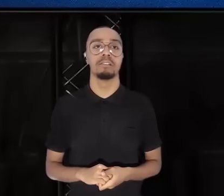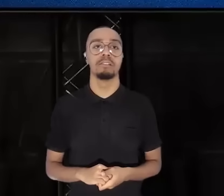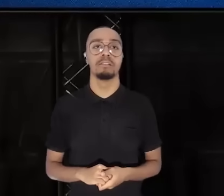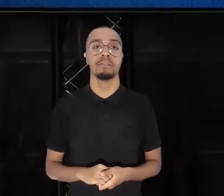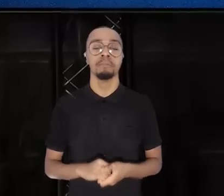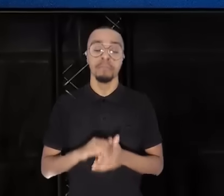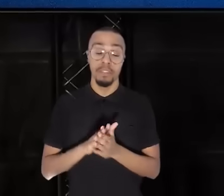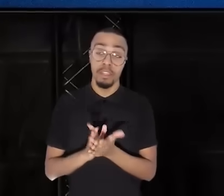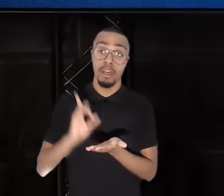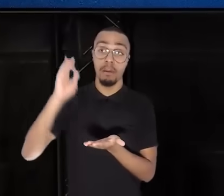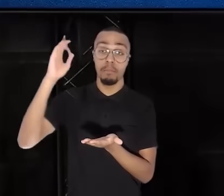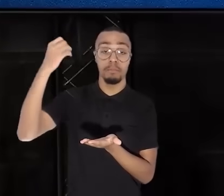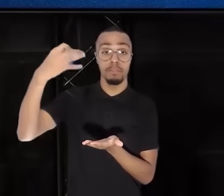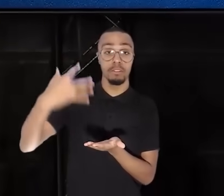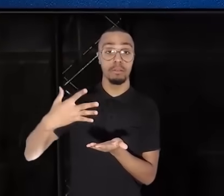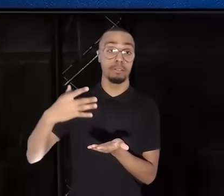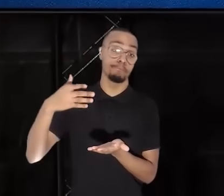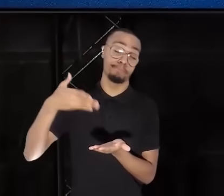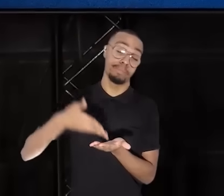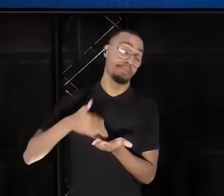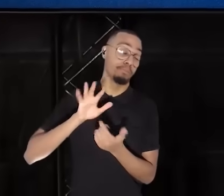derrotando um Golias,